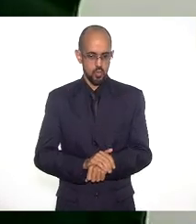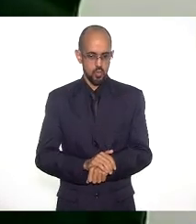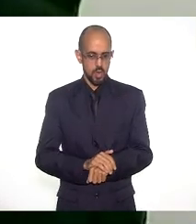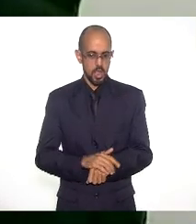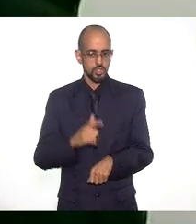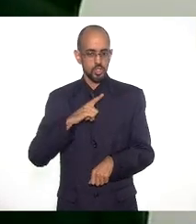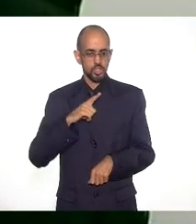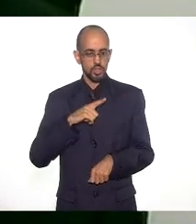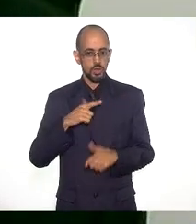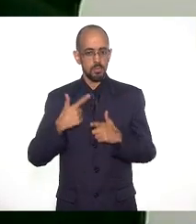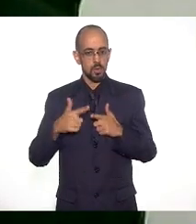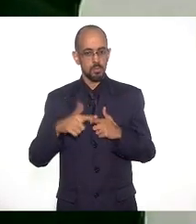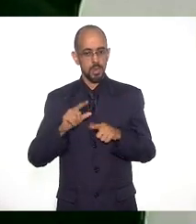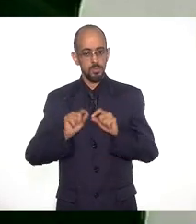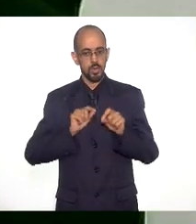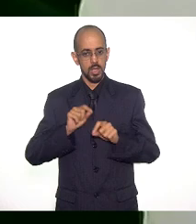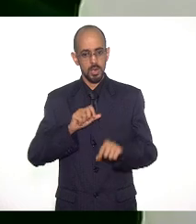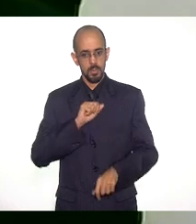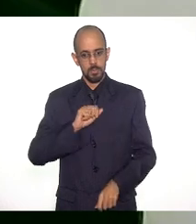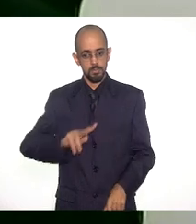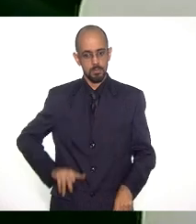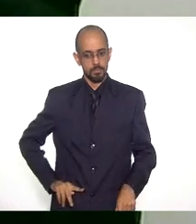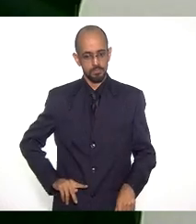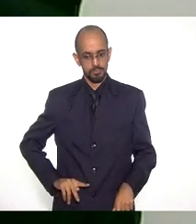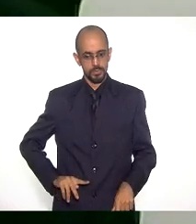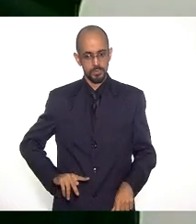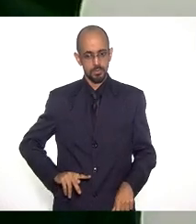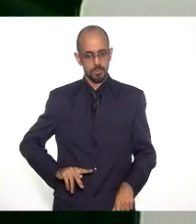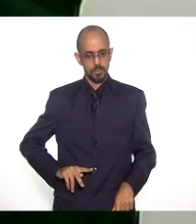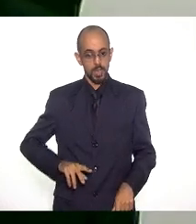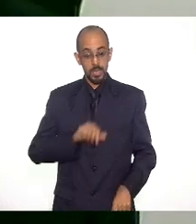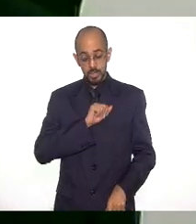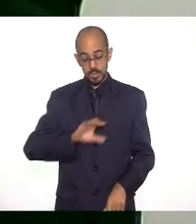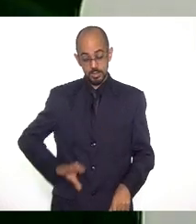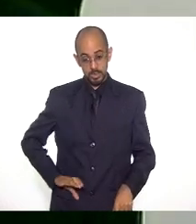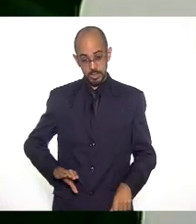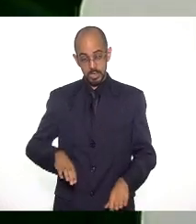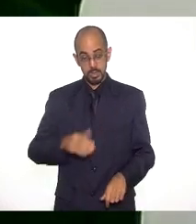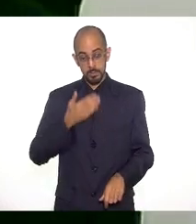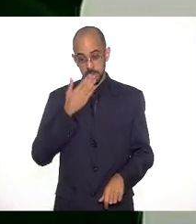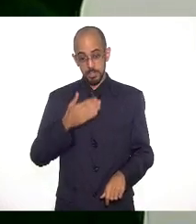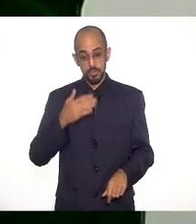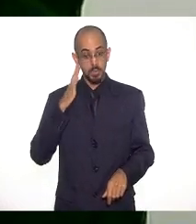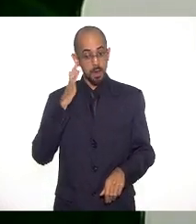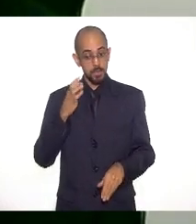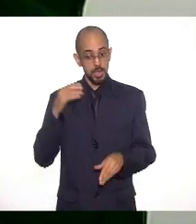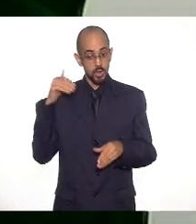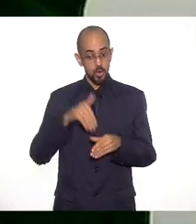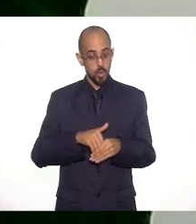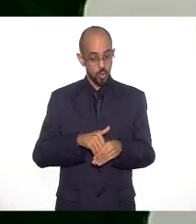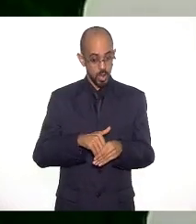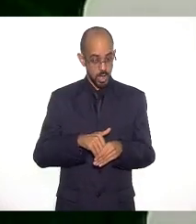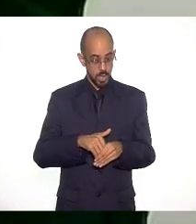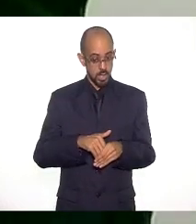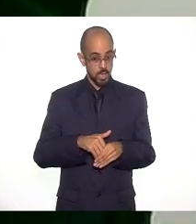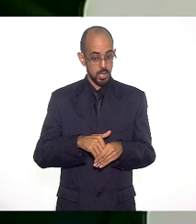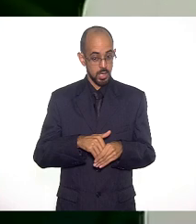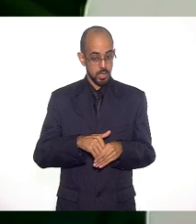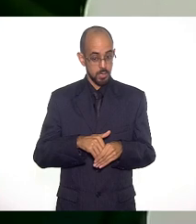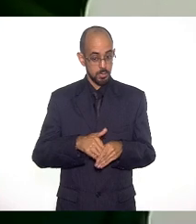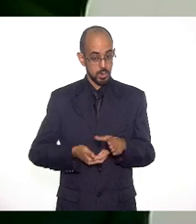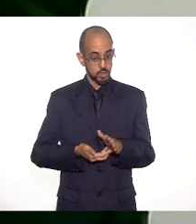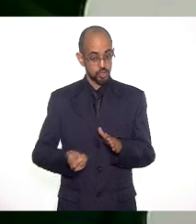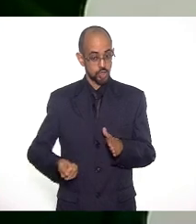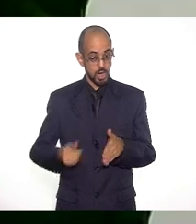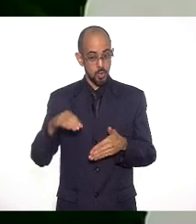o presidente encaminhou para colocar isso em votação amanhã, para desanexar este